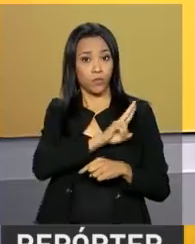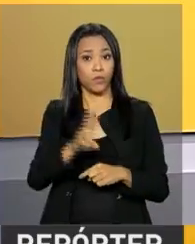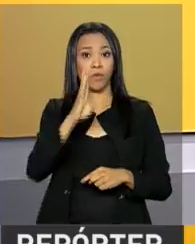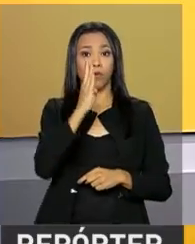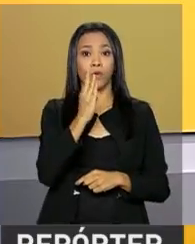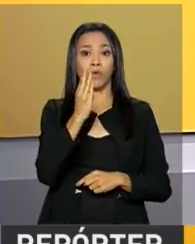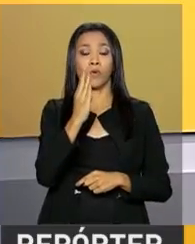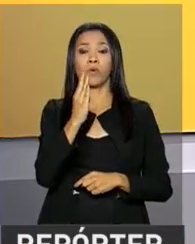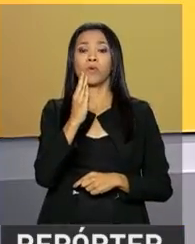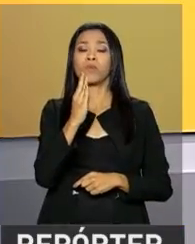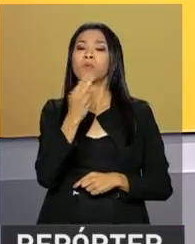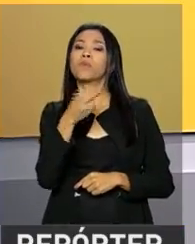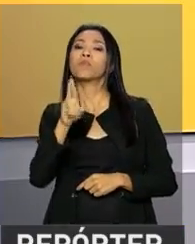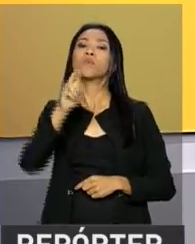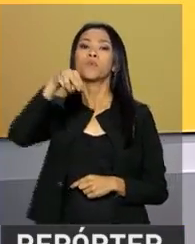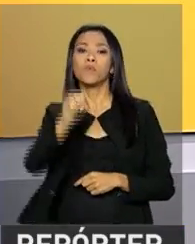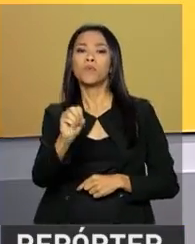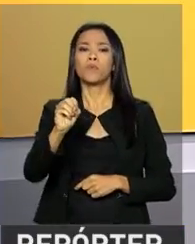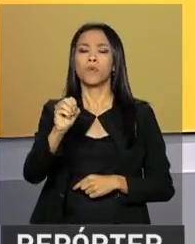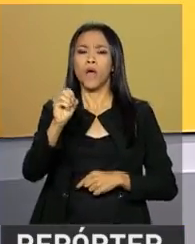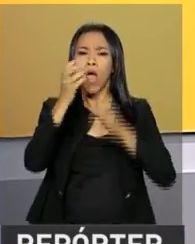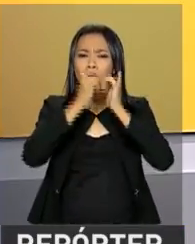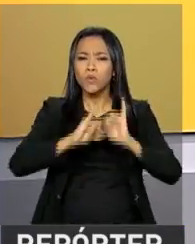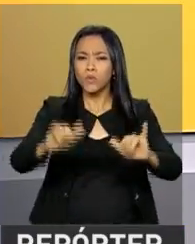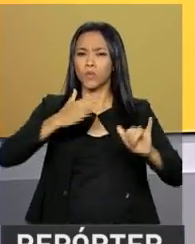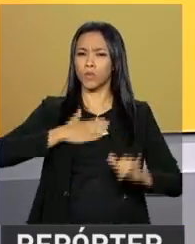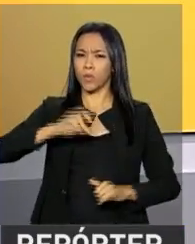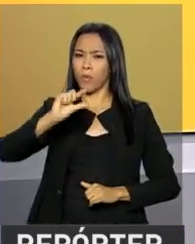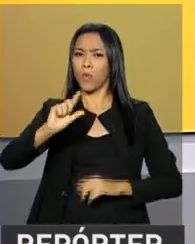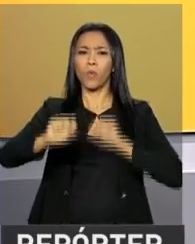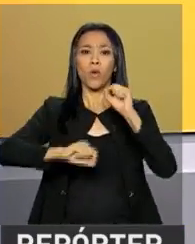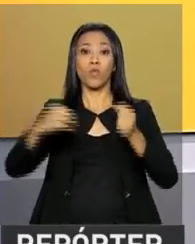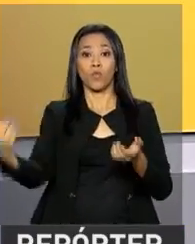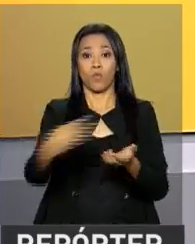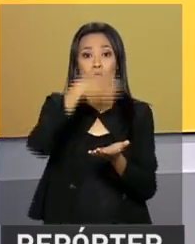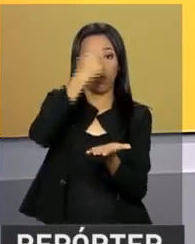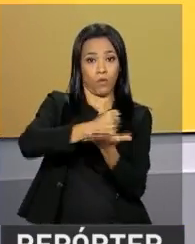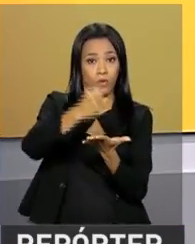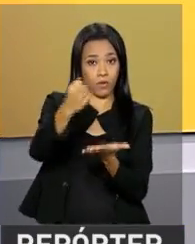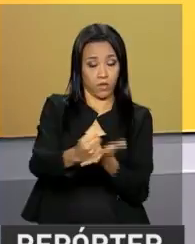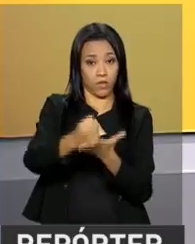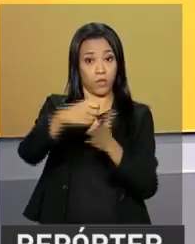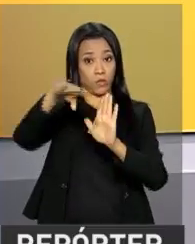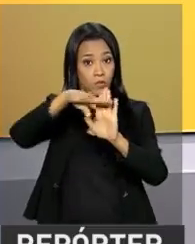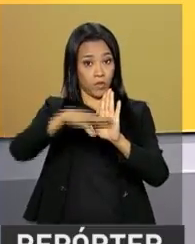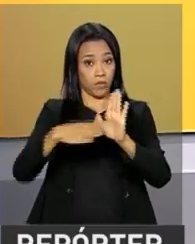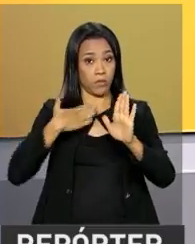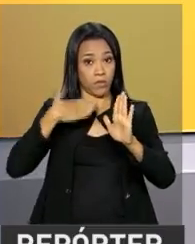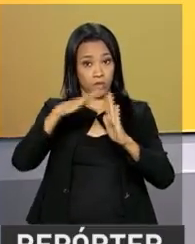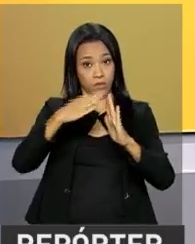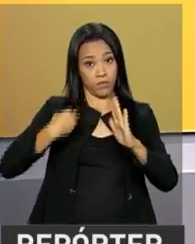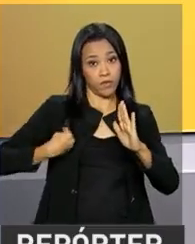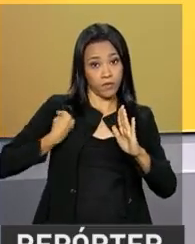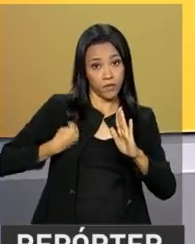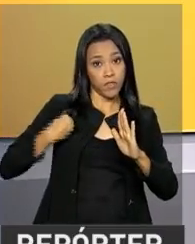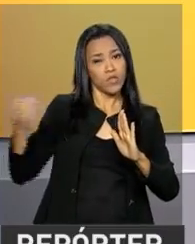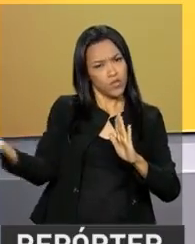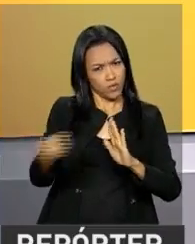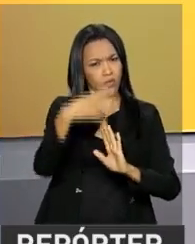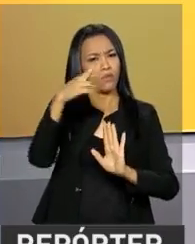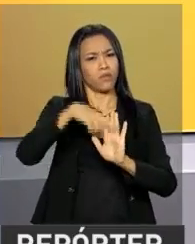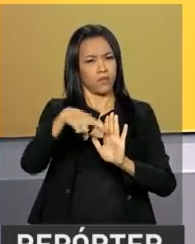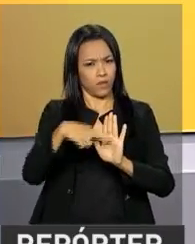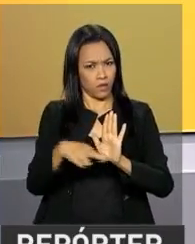Araújo, anunciou agora há pouco as novas contratações do programa Minha Casa Minha Vida e os novos